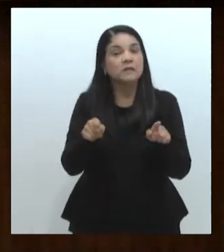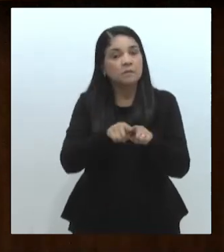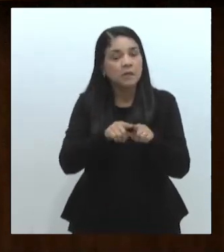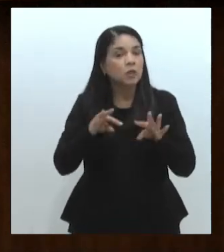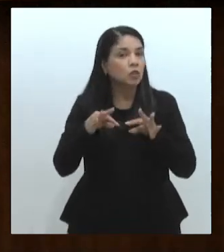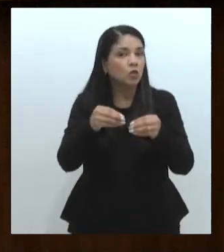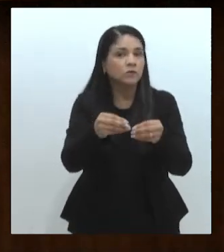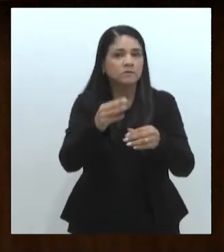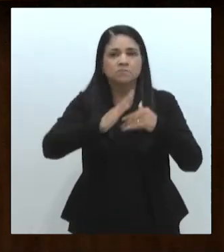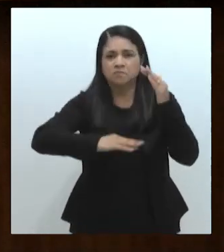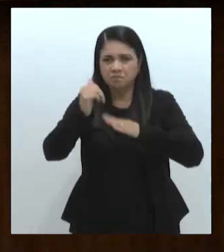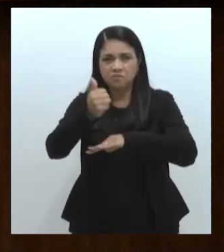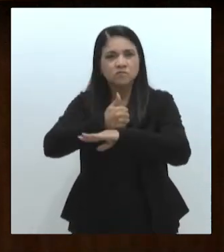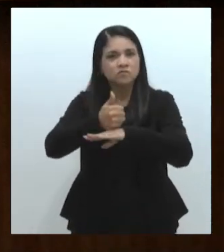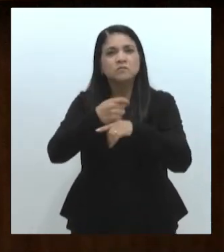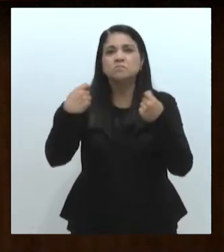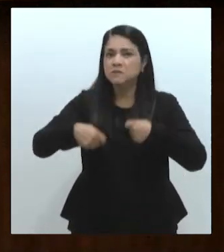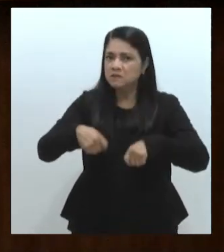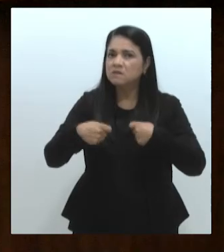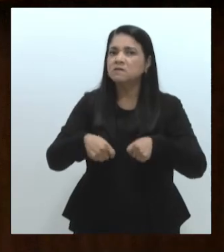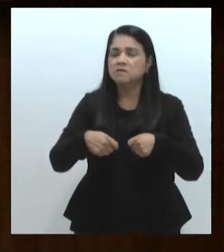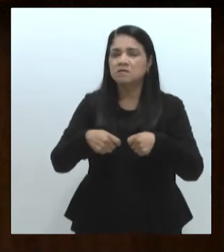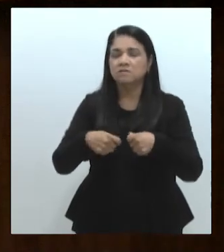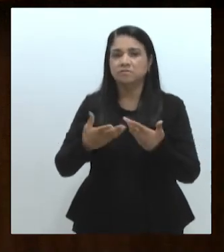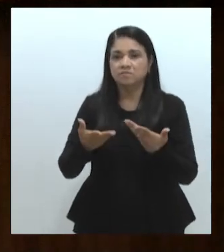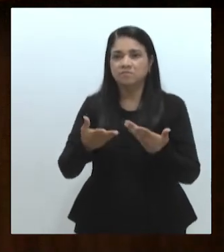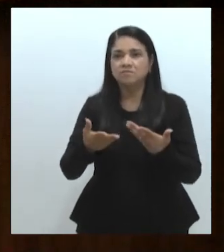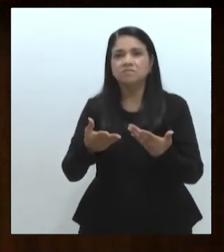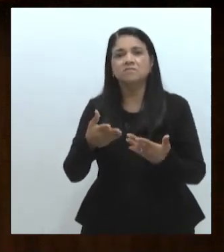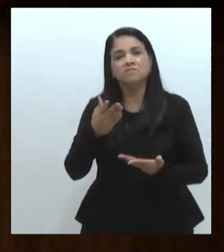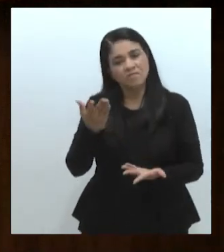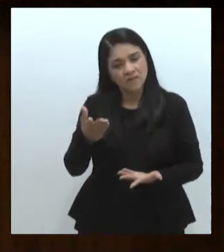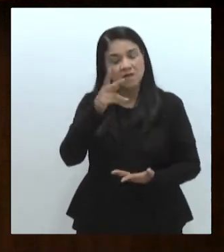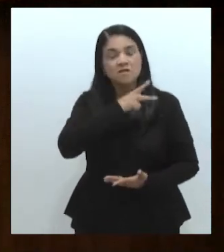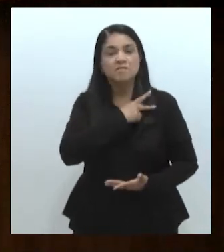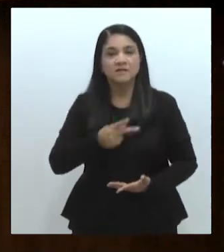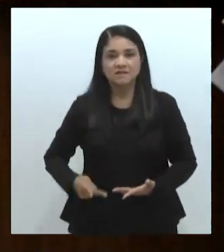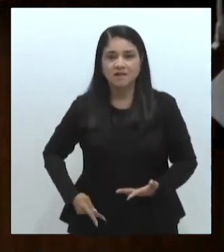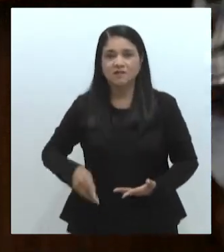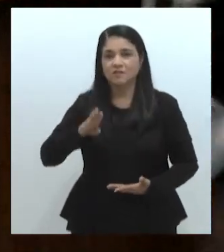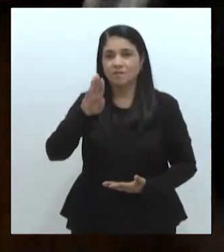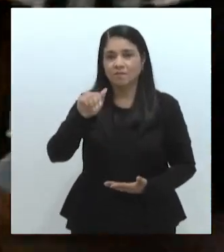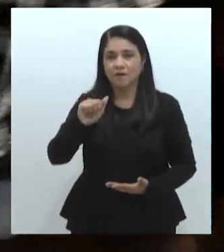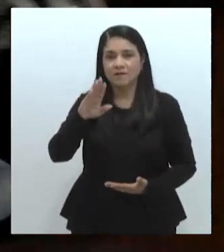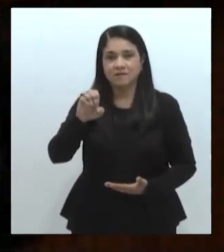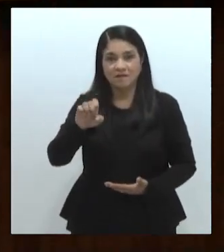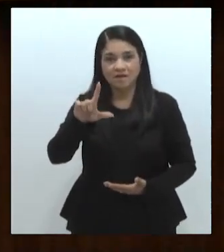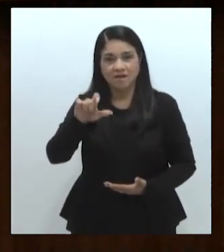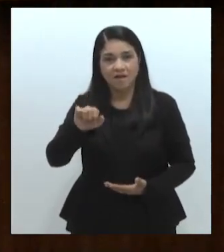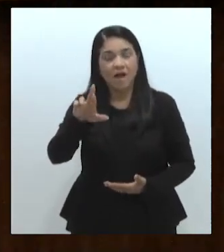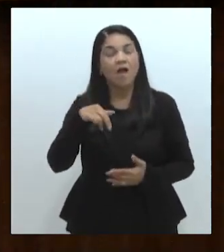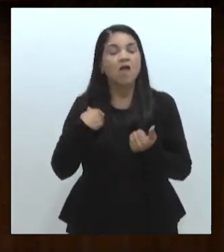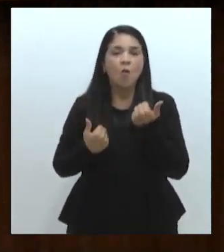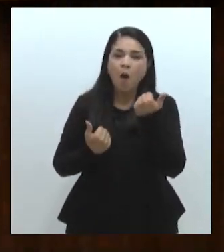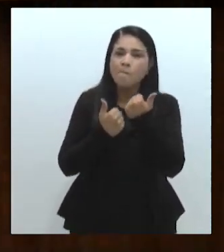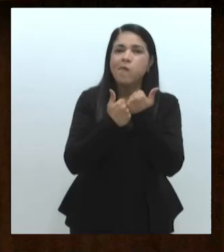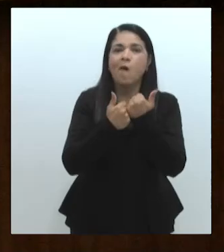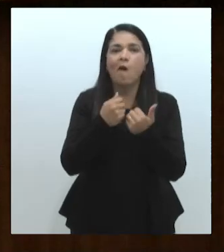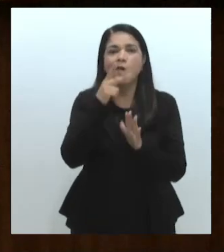palavras, presidente Bacelar, eleito unanimemente por nós todos, para dizer porque que eu apoio o